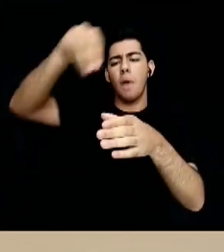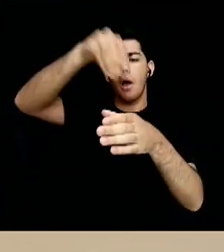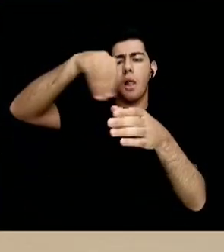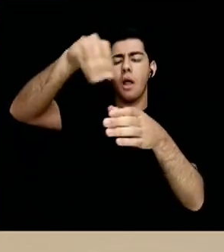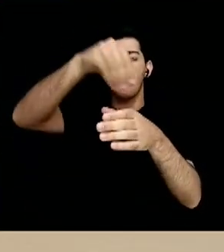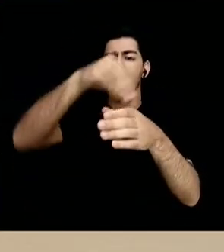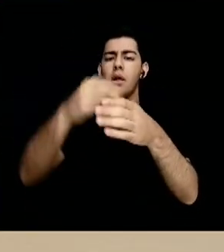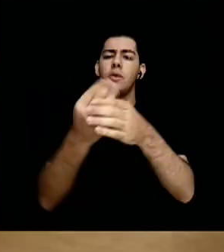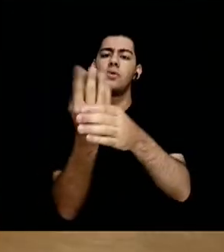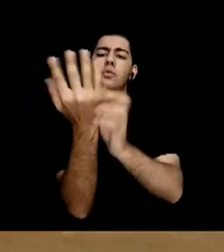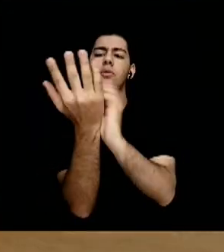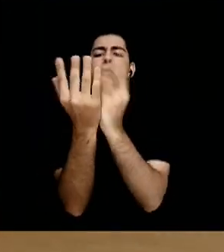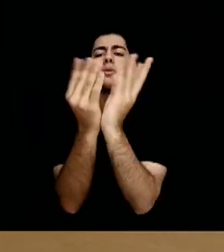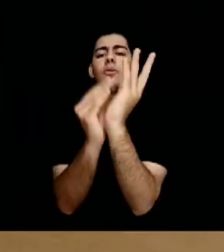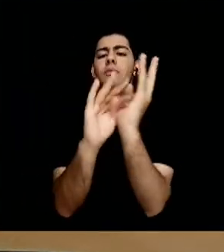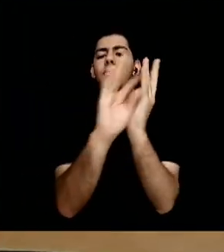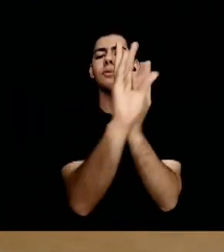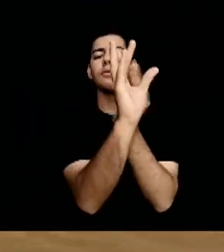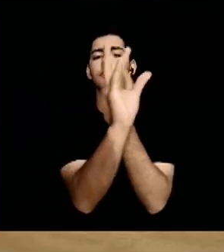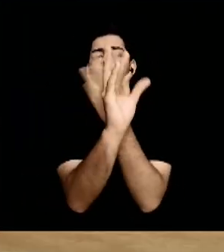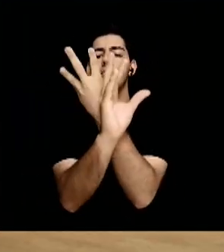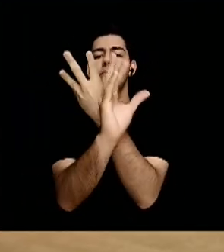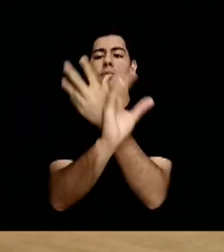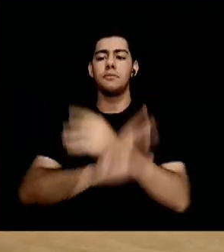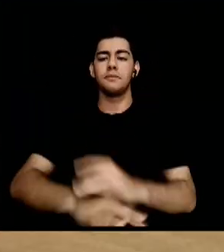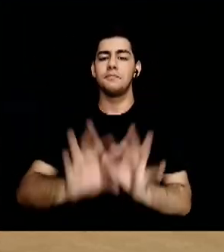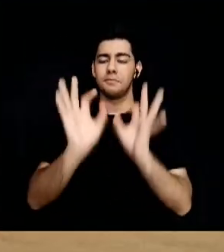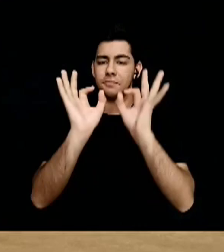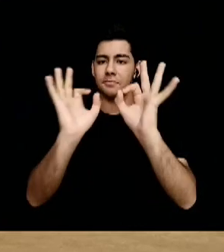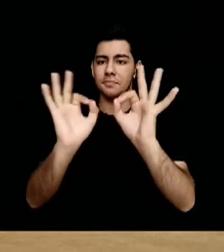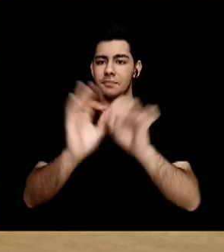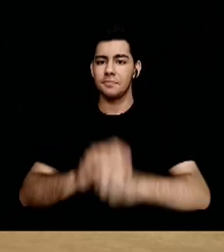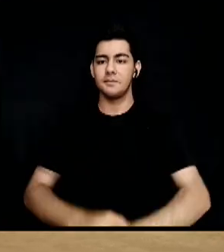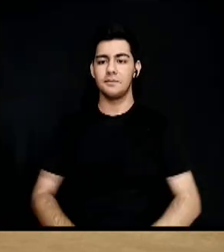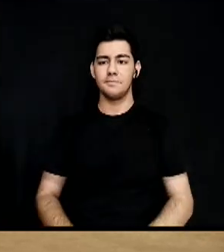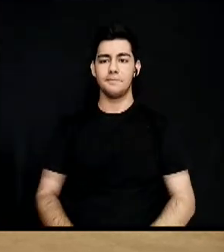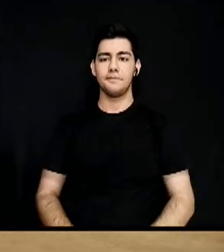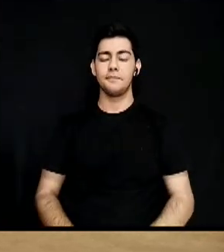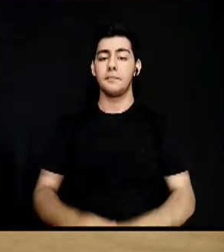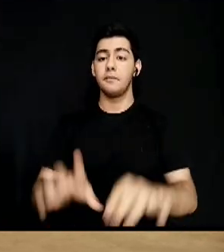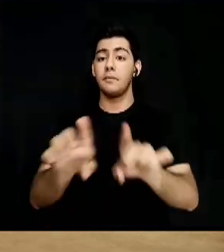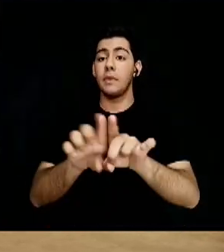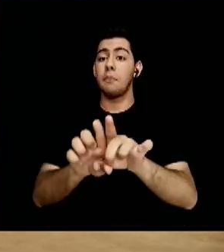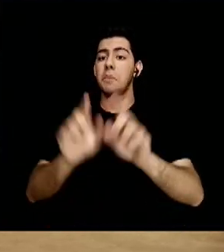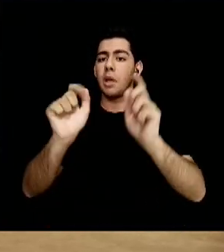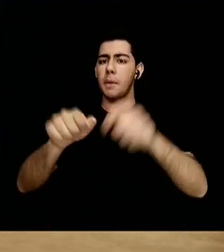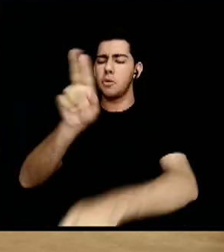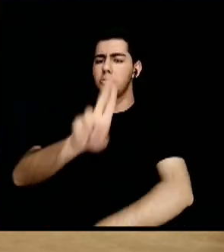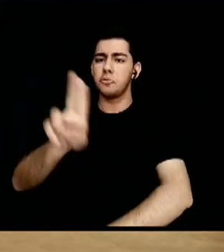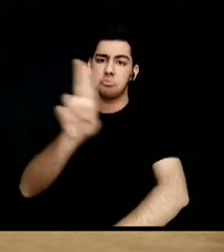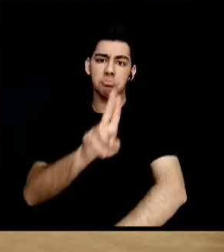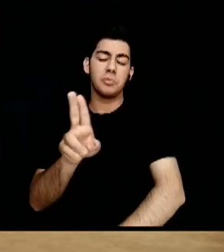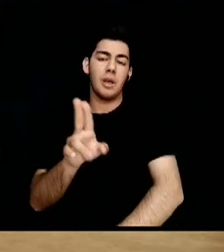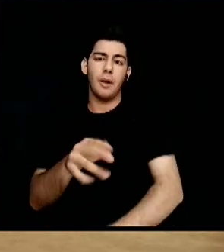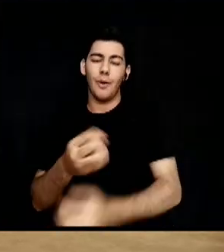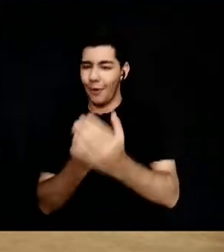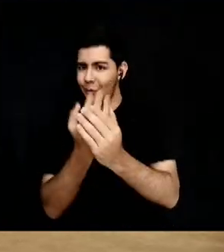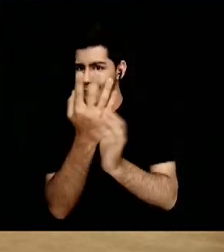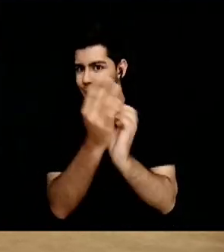É isso para mesmo. enfeitar. Você pode usar com uma florzinha artificial, você pode colocar uma plantinha